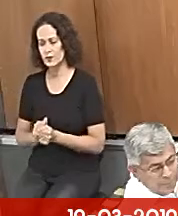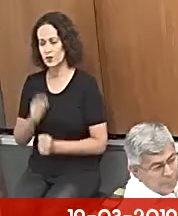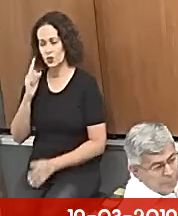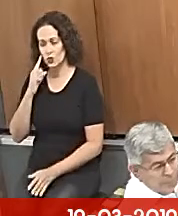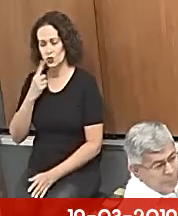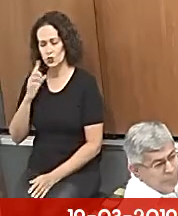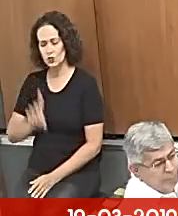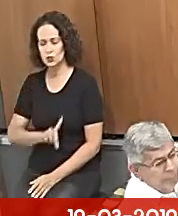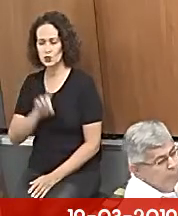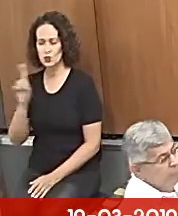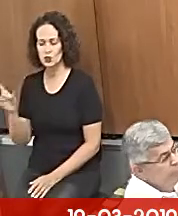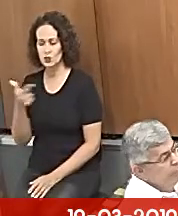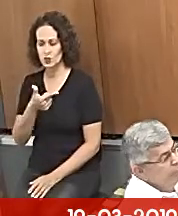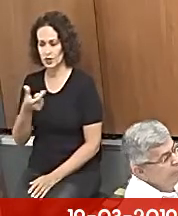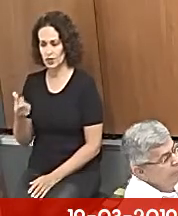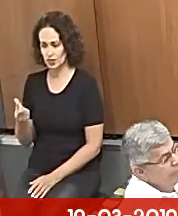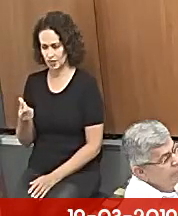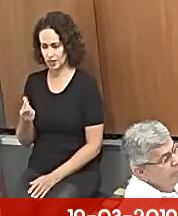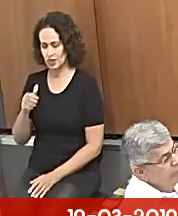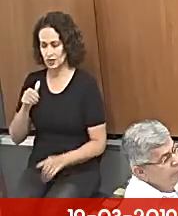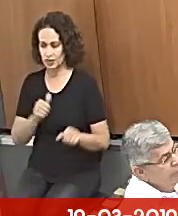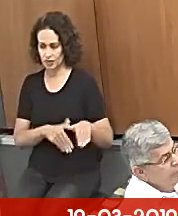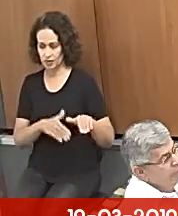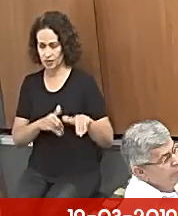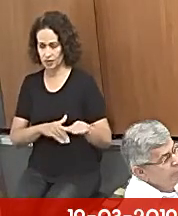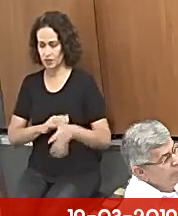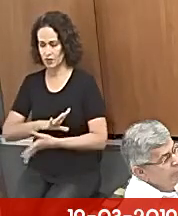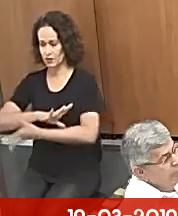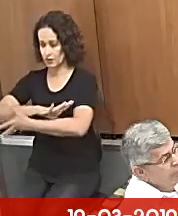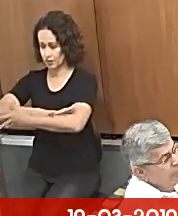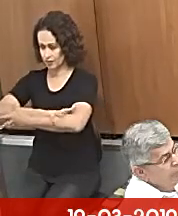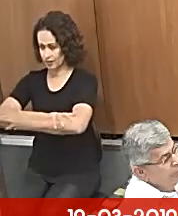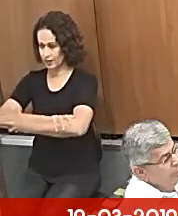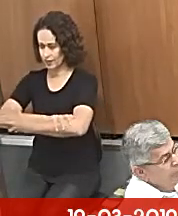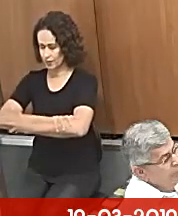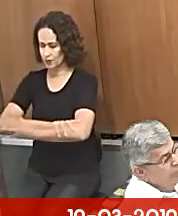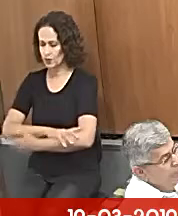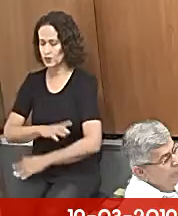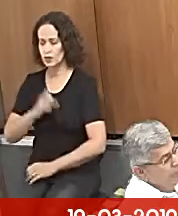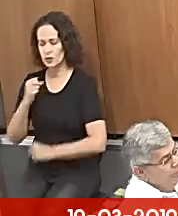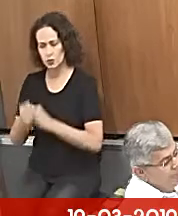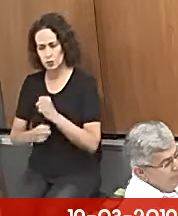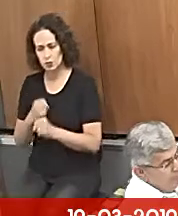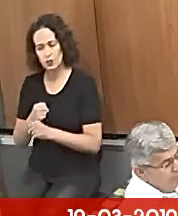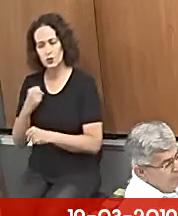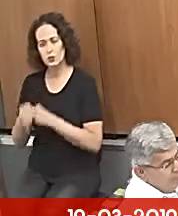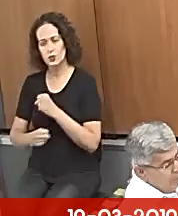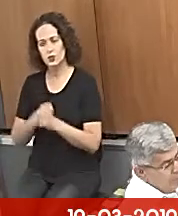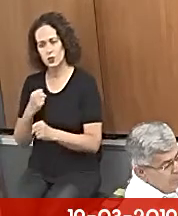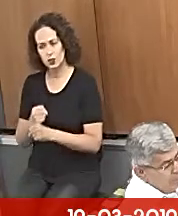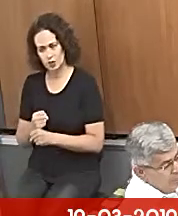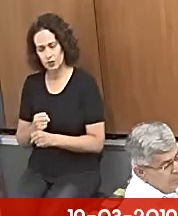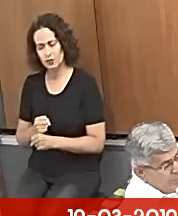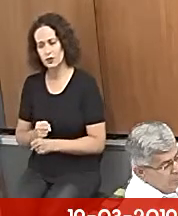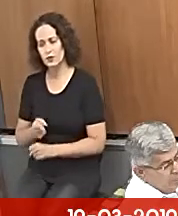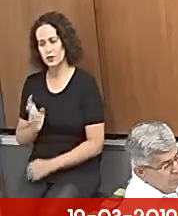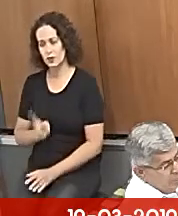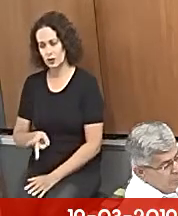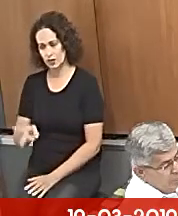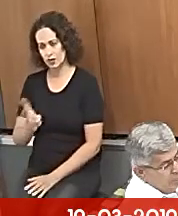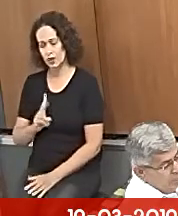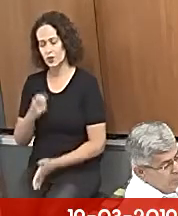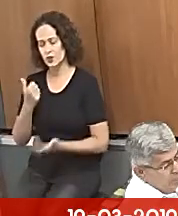de setembro a associação do surdo ela vem durante todos esses anos fazendo um trabalho de